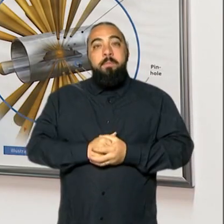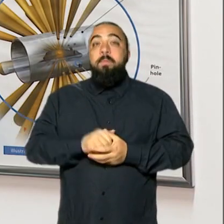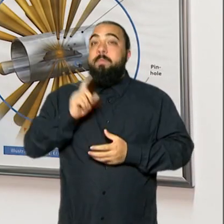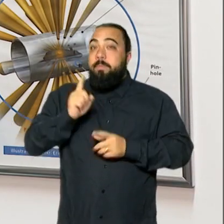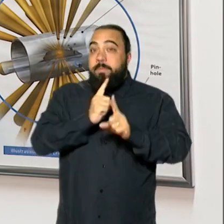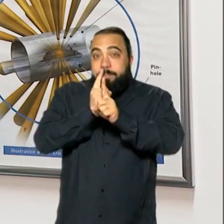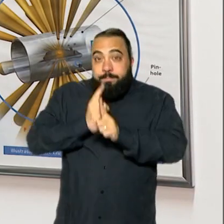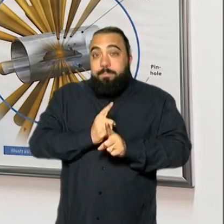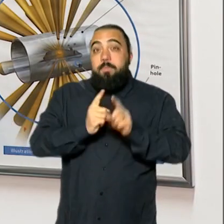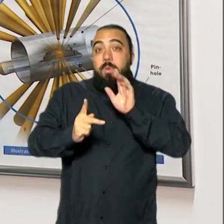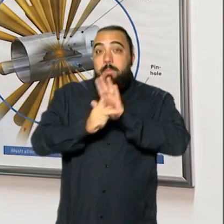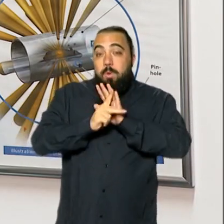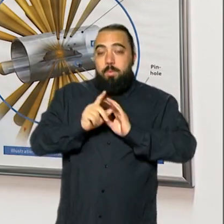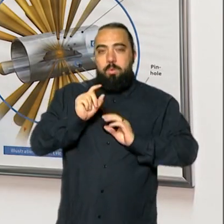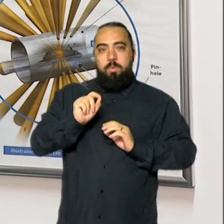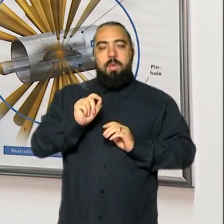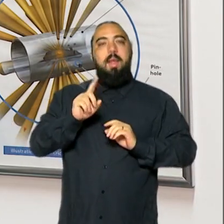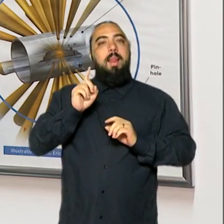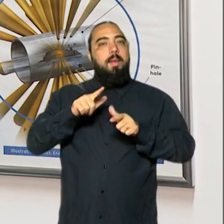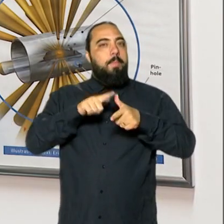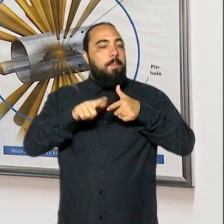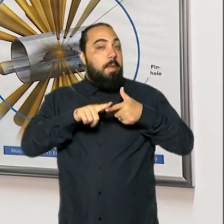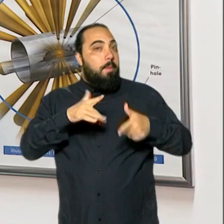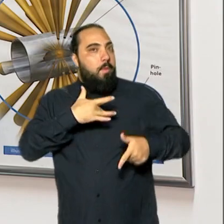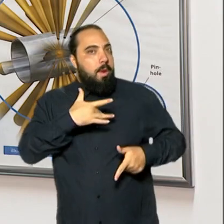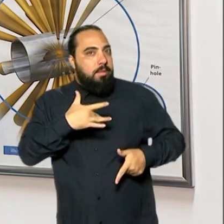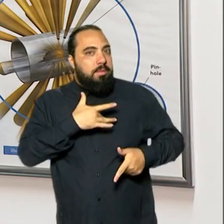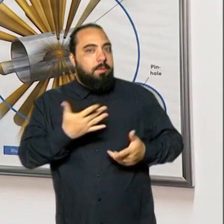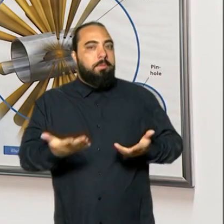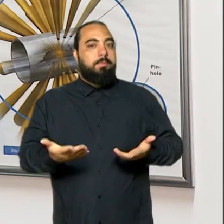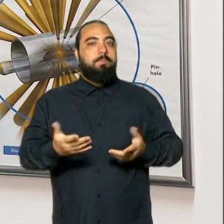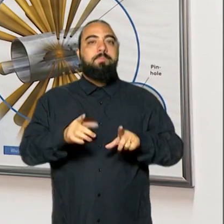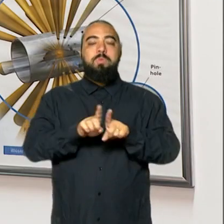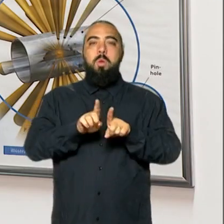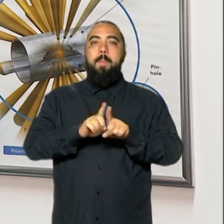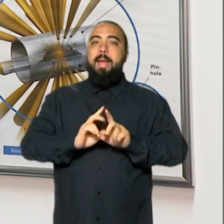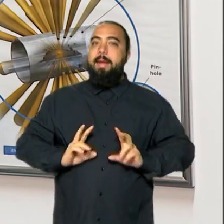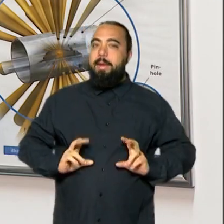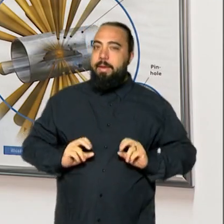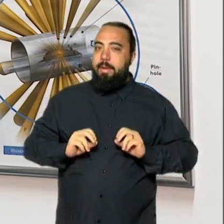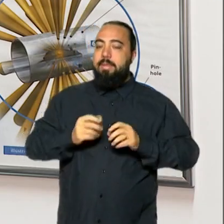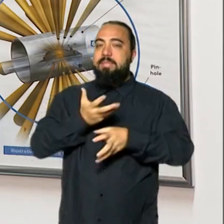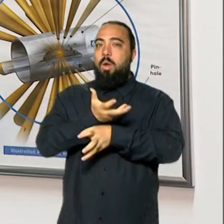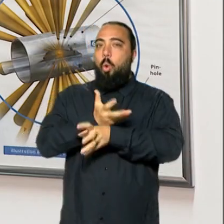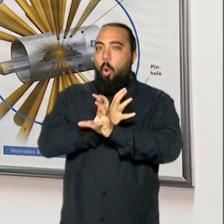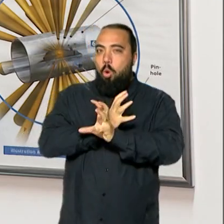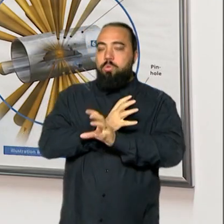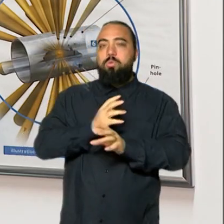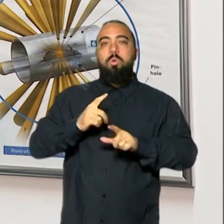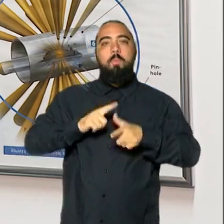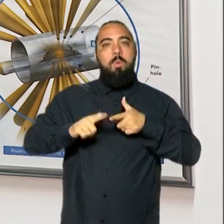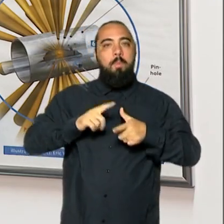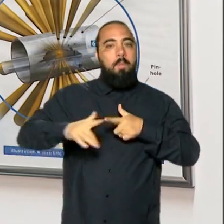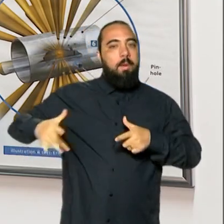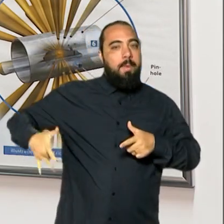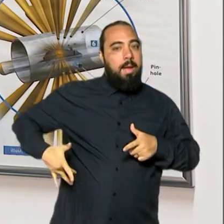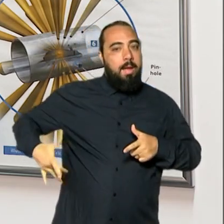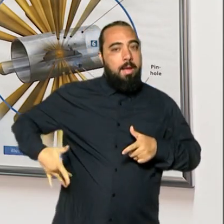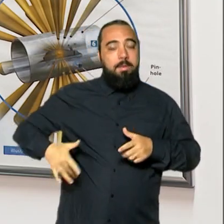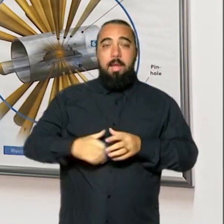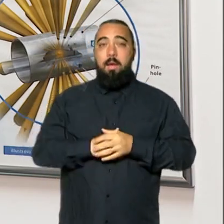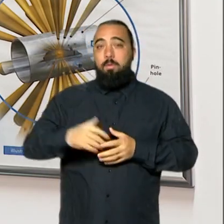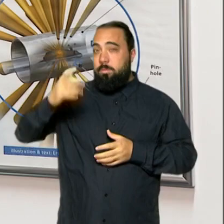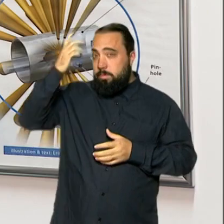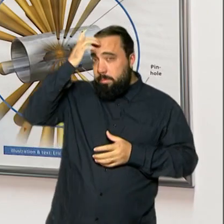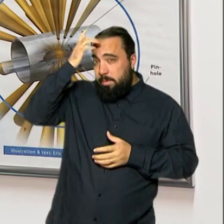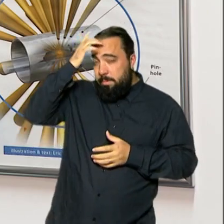Diagnóstico, por exemplo, de problemas cardíacos, de câncer ósseo, de problemas renais, de demência.